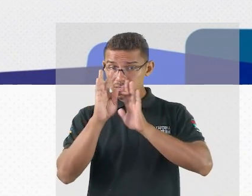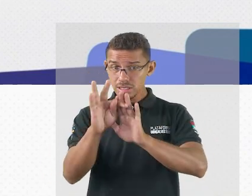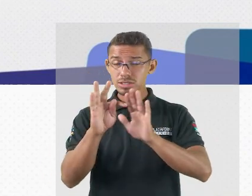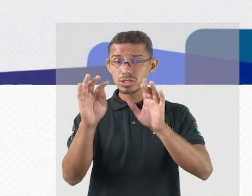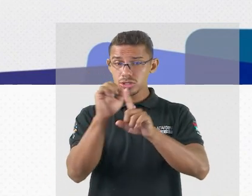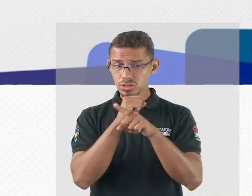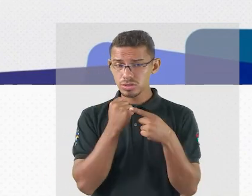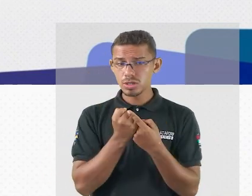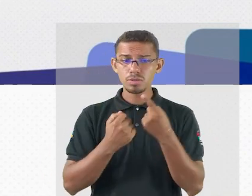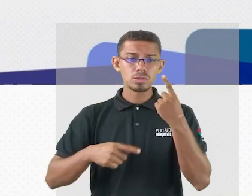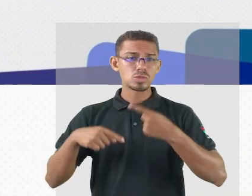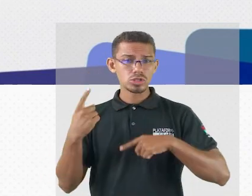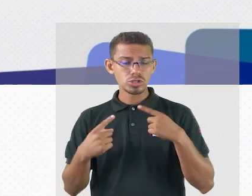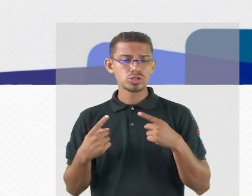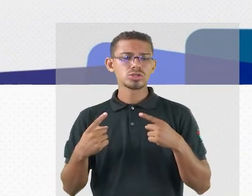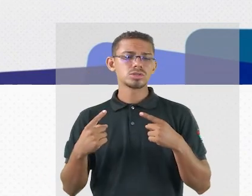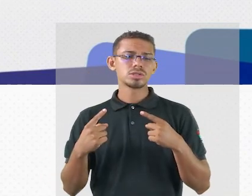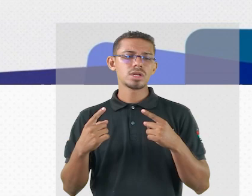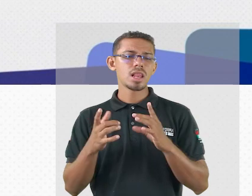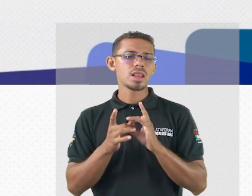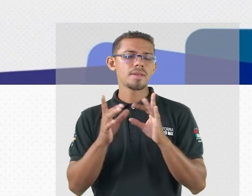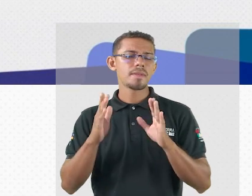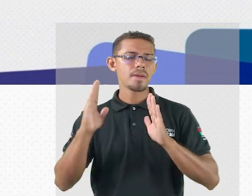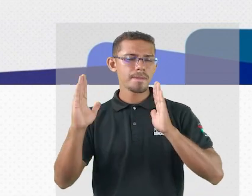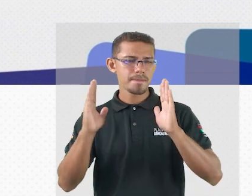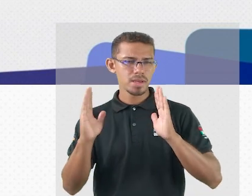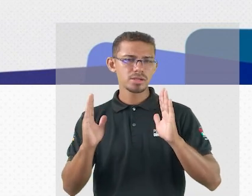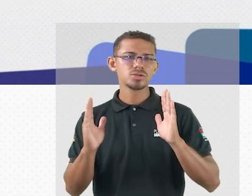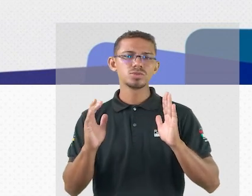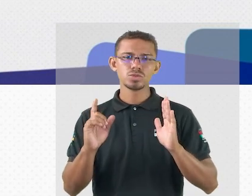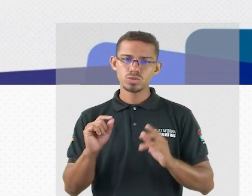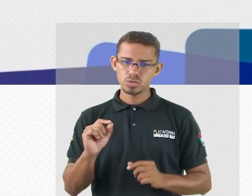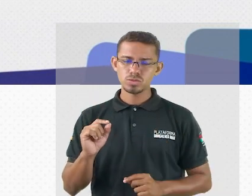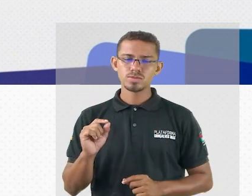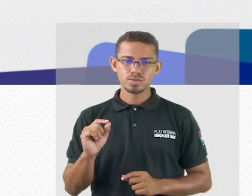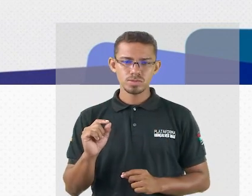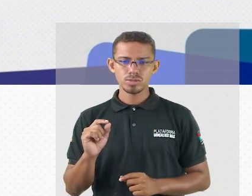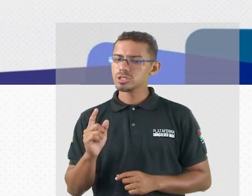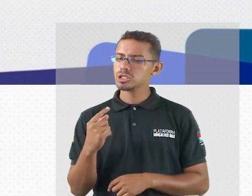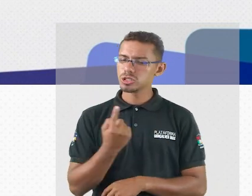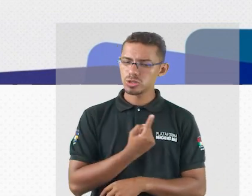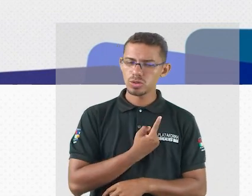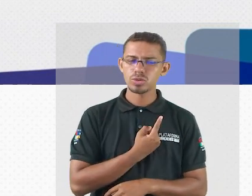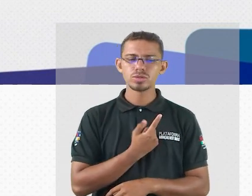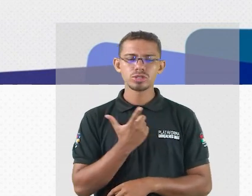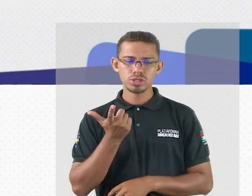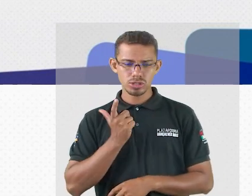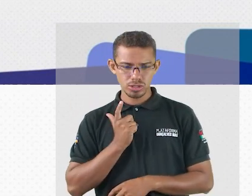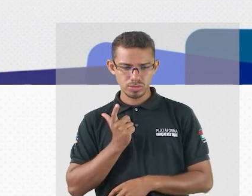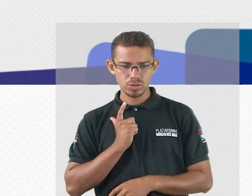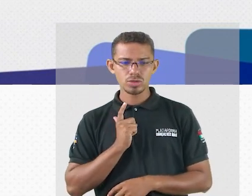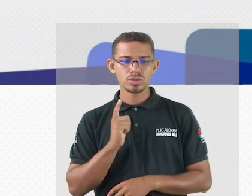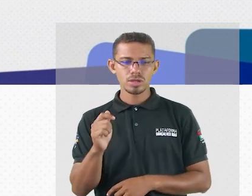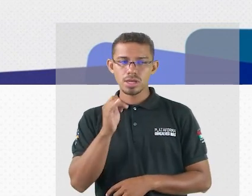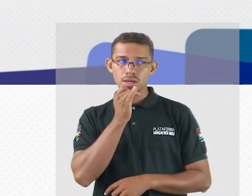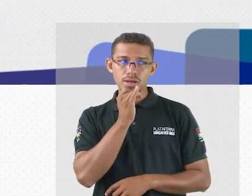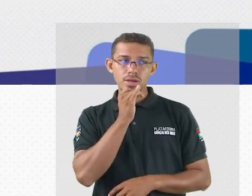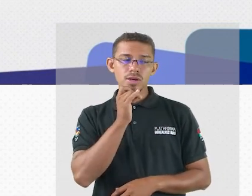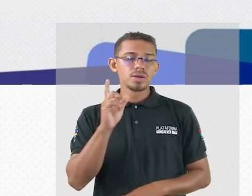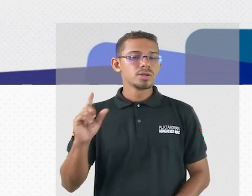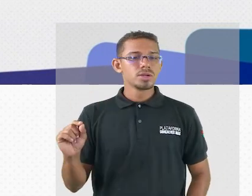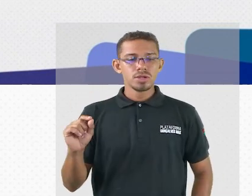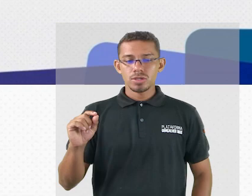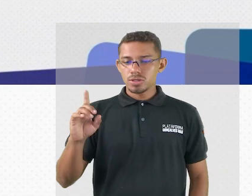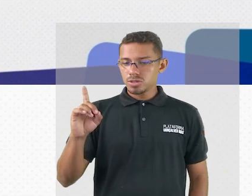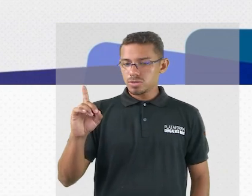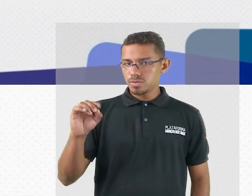entre conservadores e liberais dentro desse período que nós, né, temos, né, que é o período em que Dom